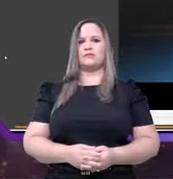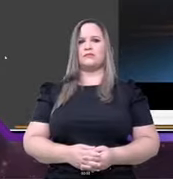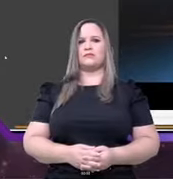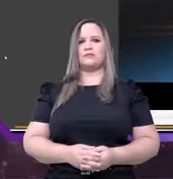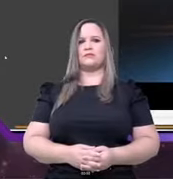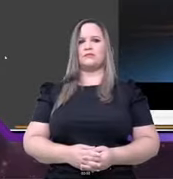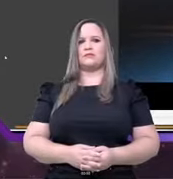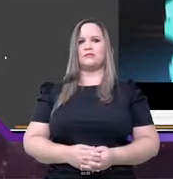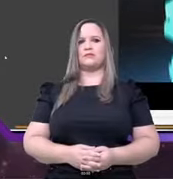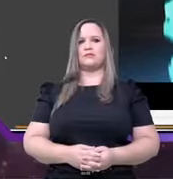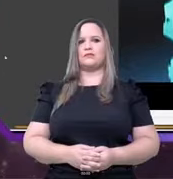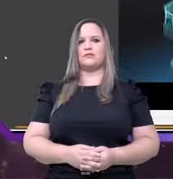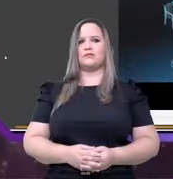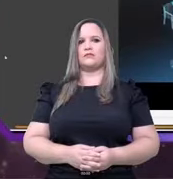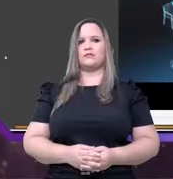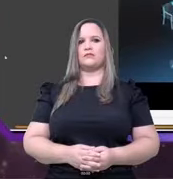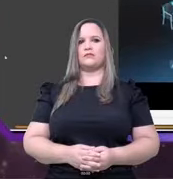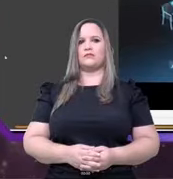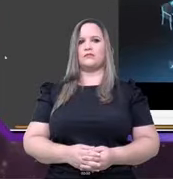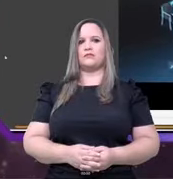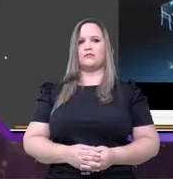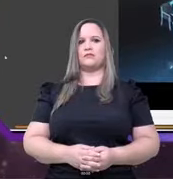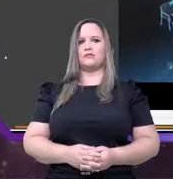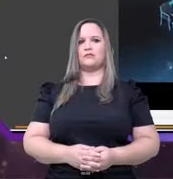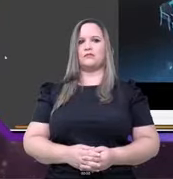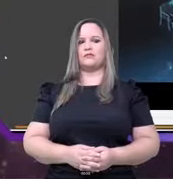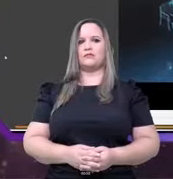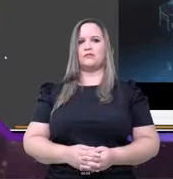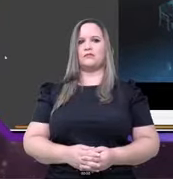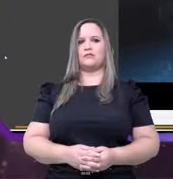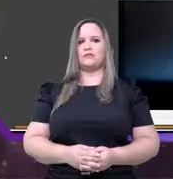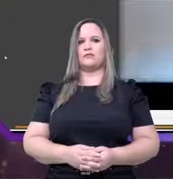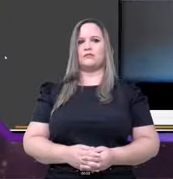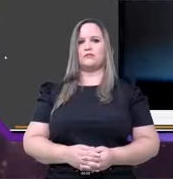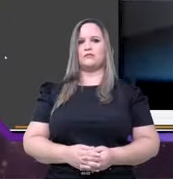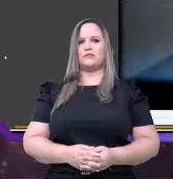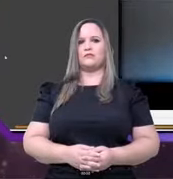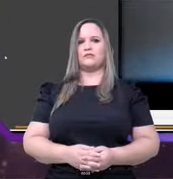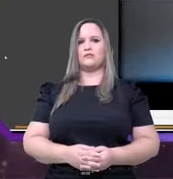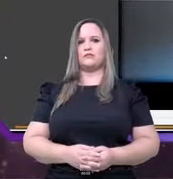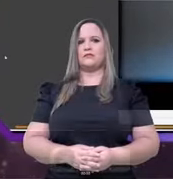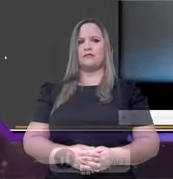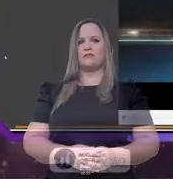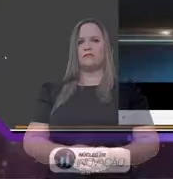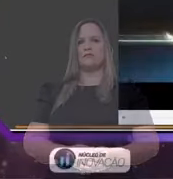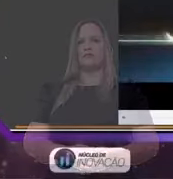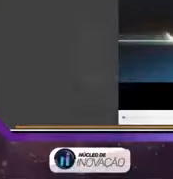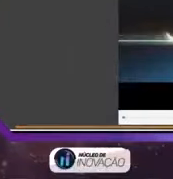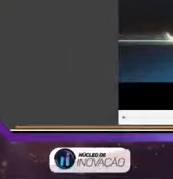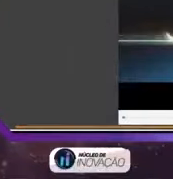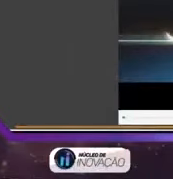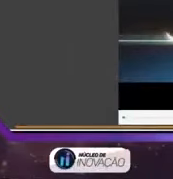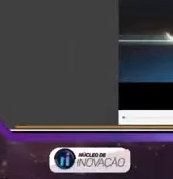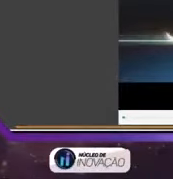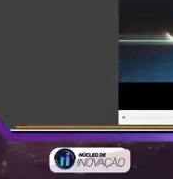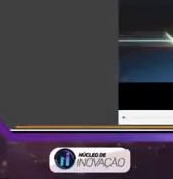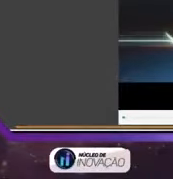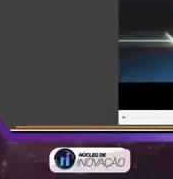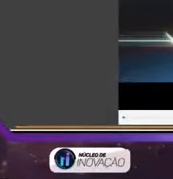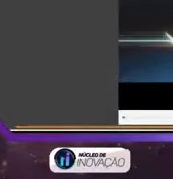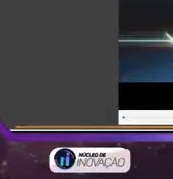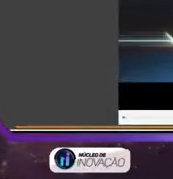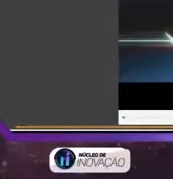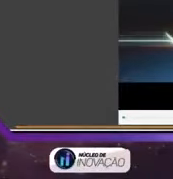Este evento é de caráter interno e está sendo gravado, como também transmitido simultaneamente pelo canal